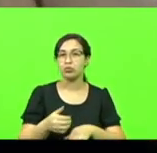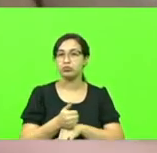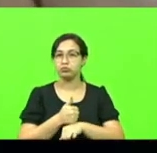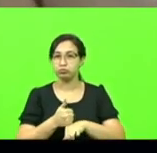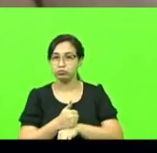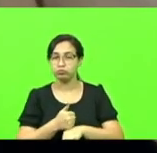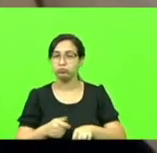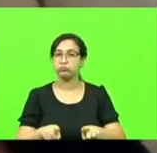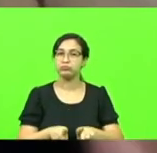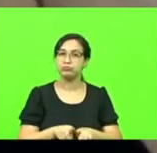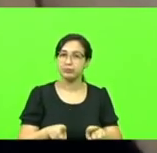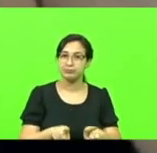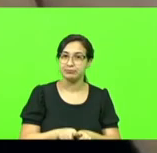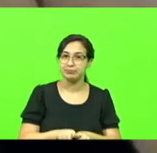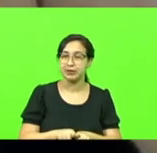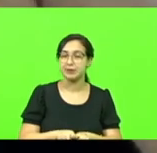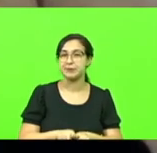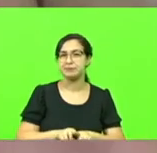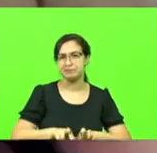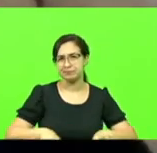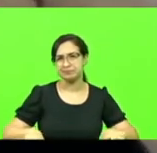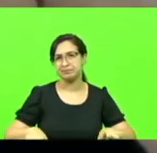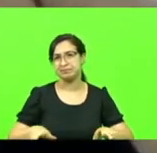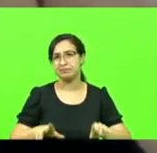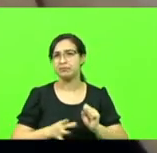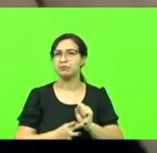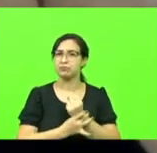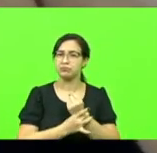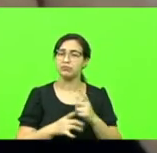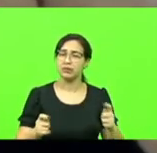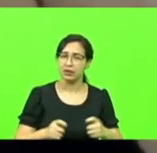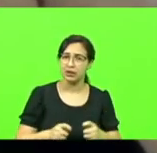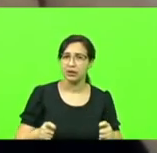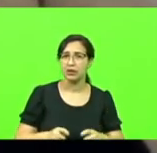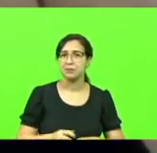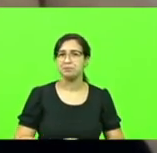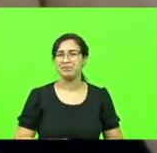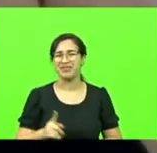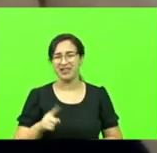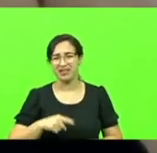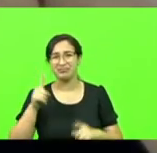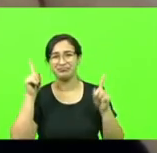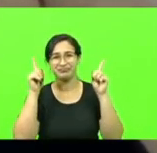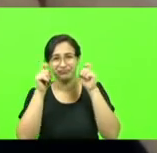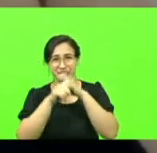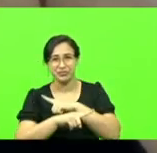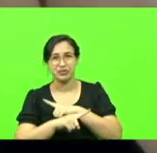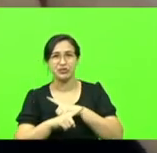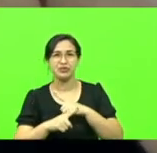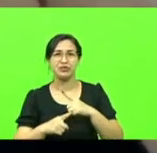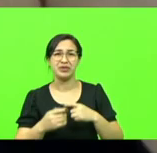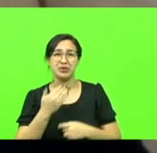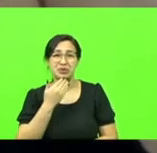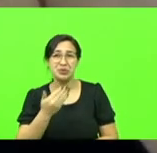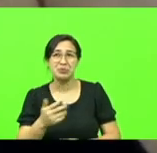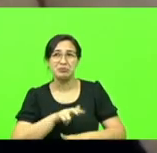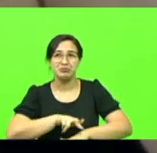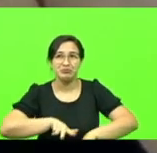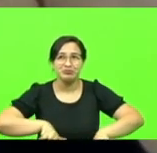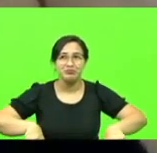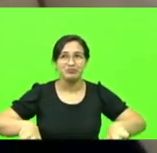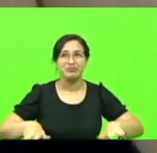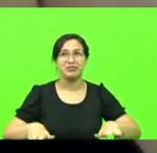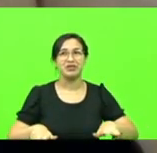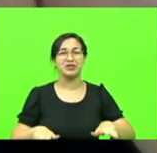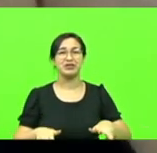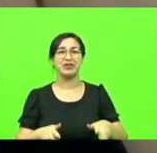Então, garantir. E a gente sabe como é difícil, as demandas são infinitas e os recursos